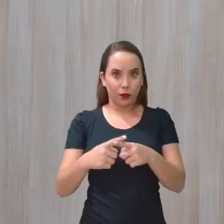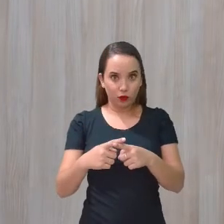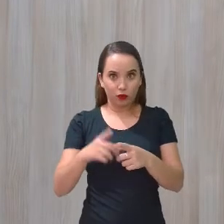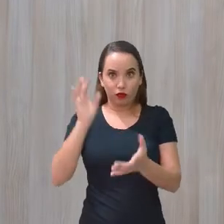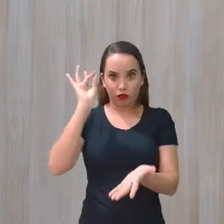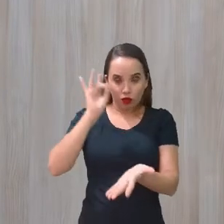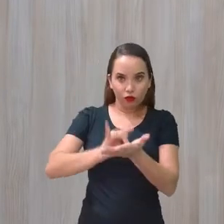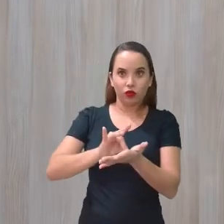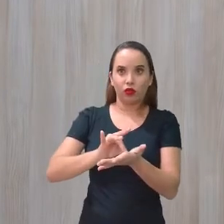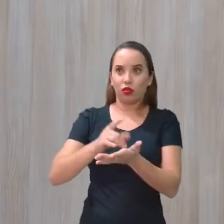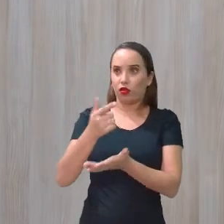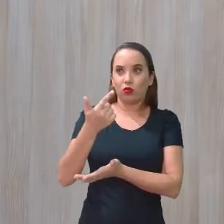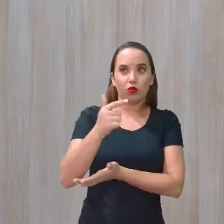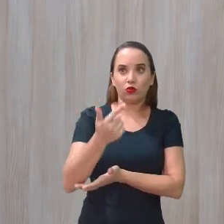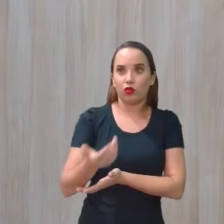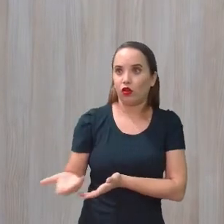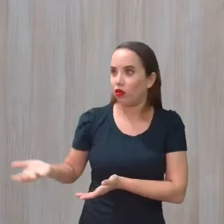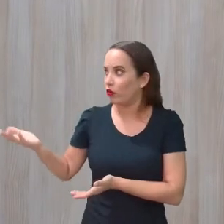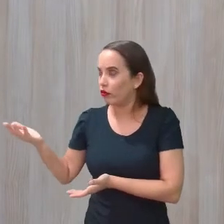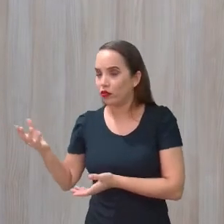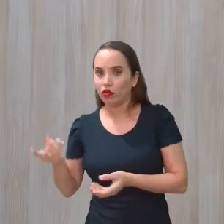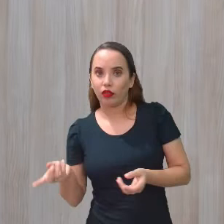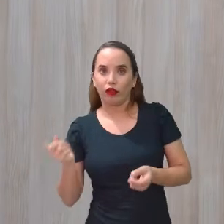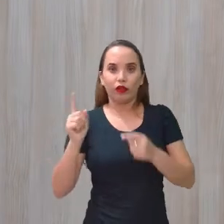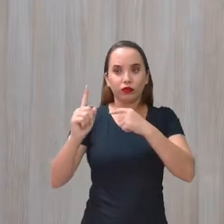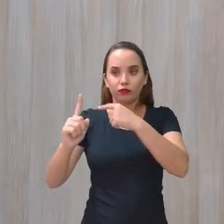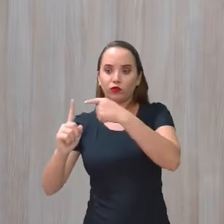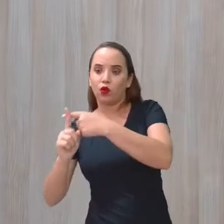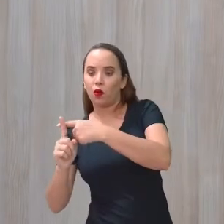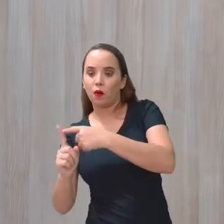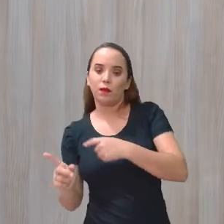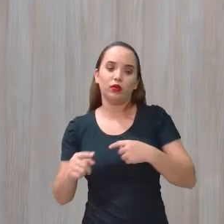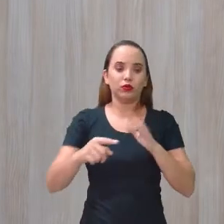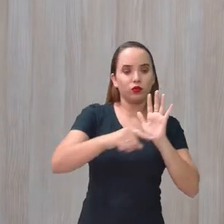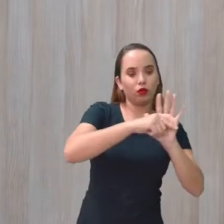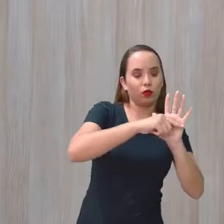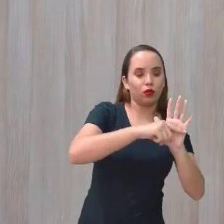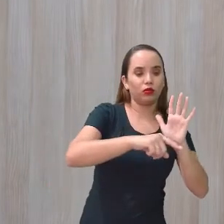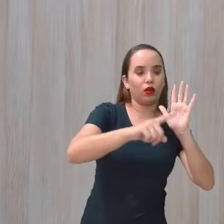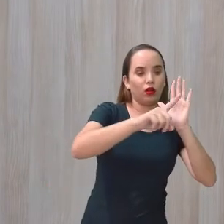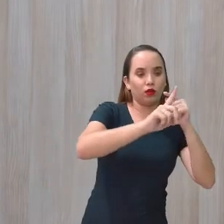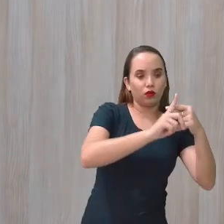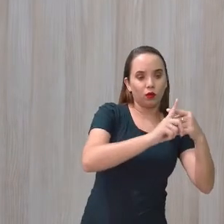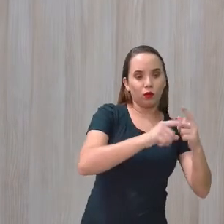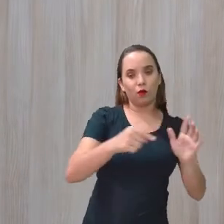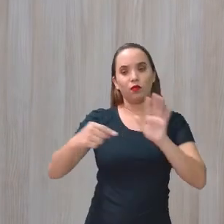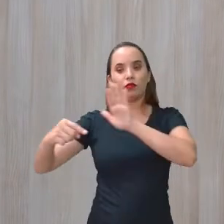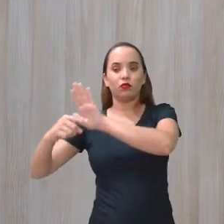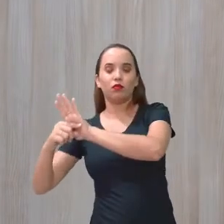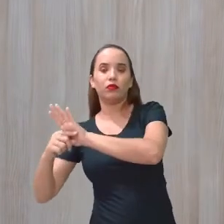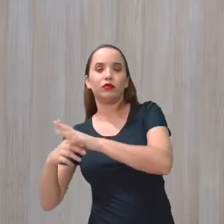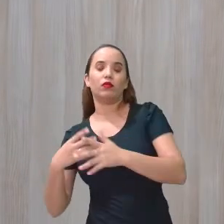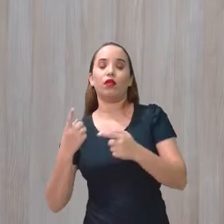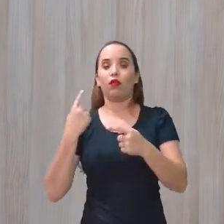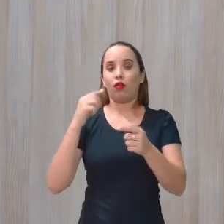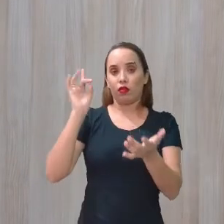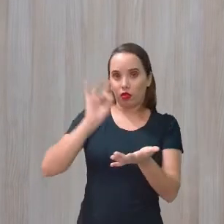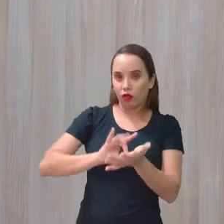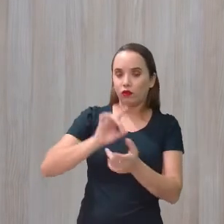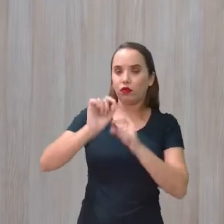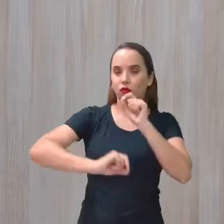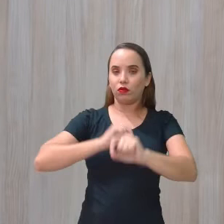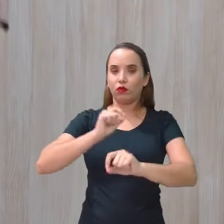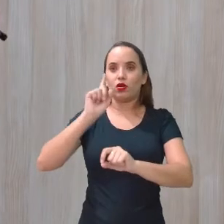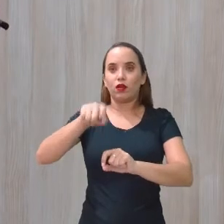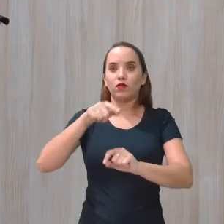mundo real, não existe isso de estar somando de um lado, passar subtraindo do outro. O que, na verdade, existe é você tentar obter